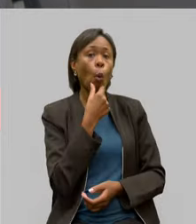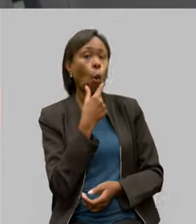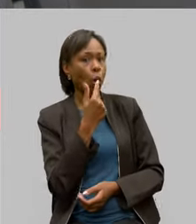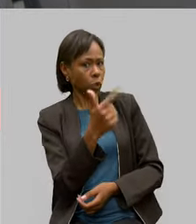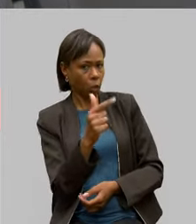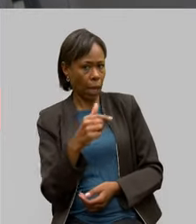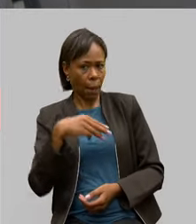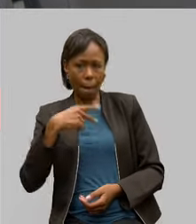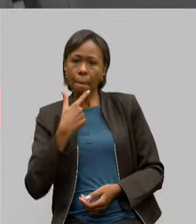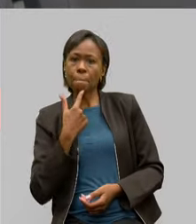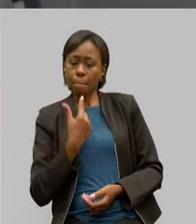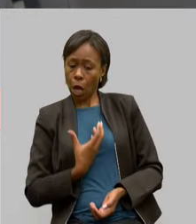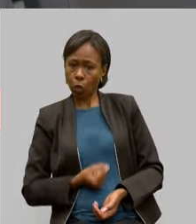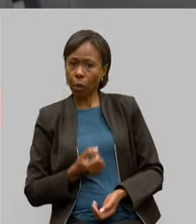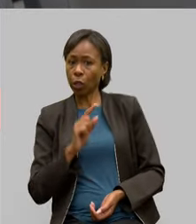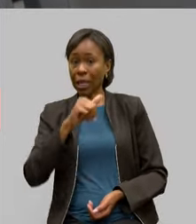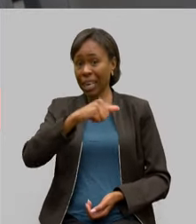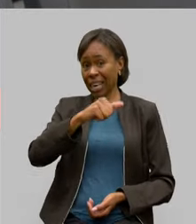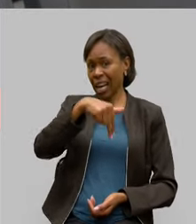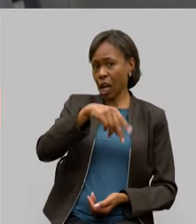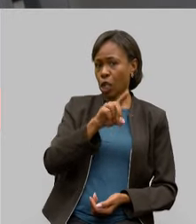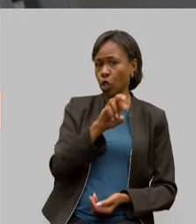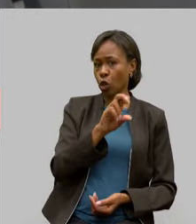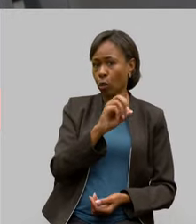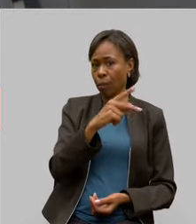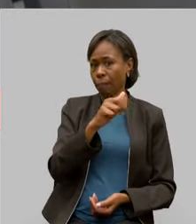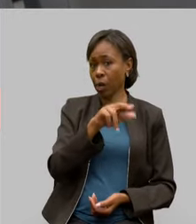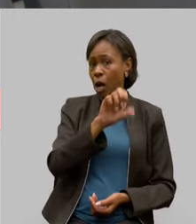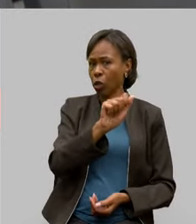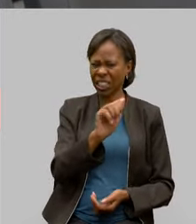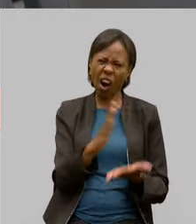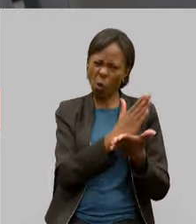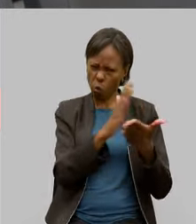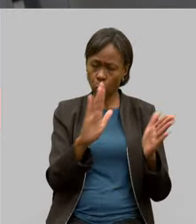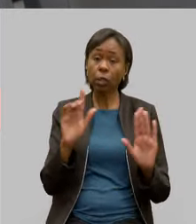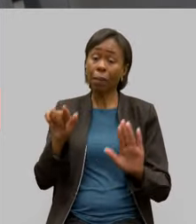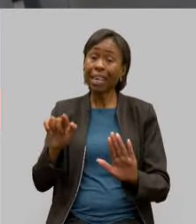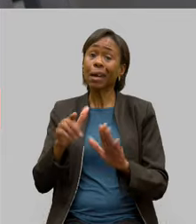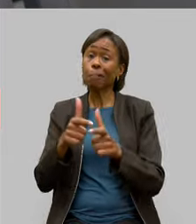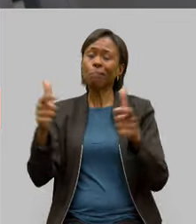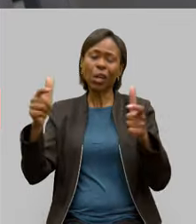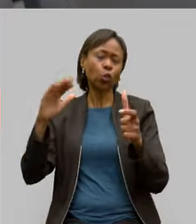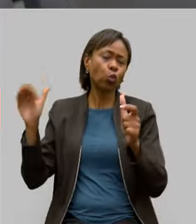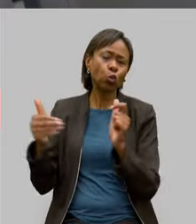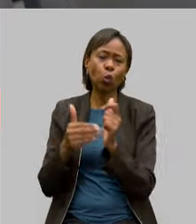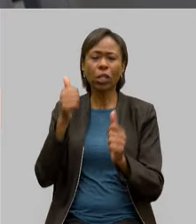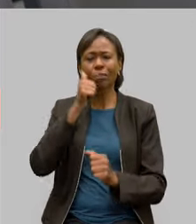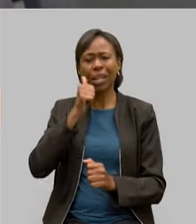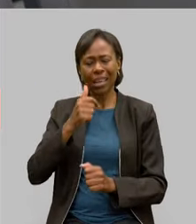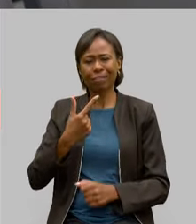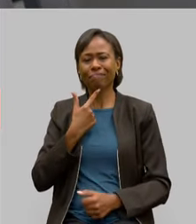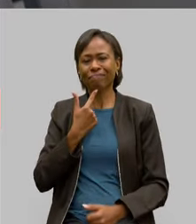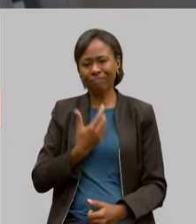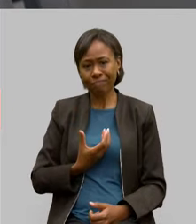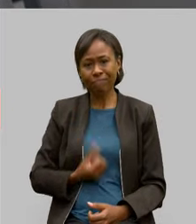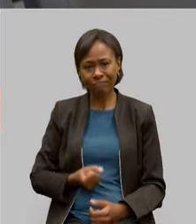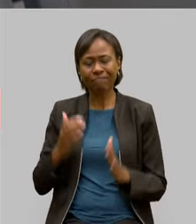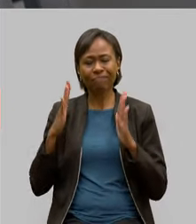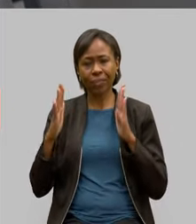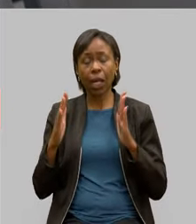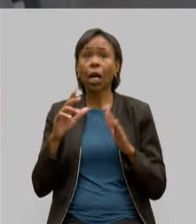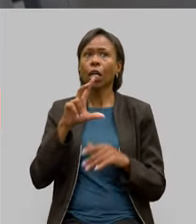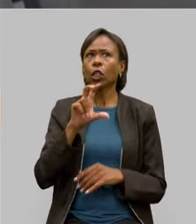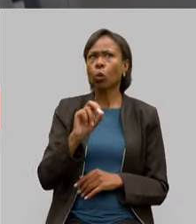alguns e nós mulheres todas nós iremos passar pela menopausa e para concluir até 2030 o mundo 50% da